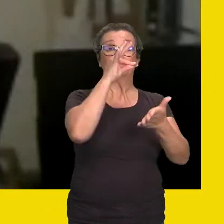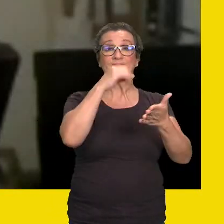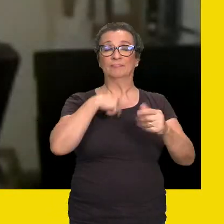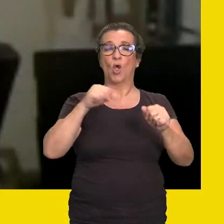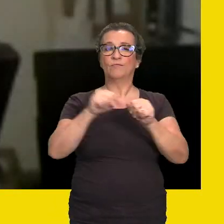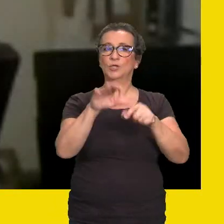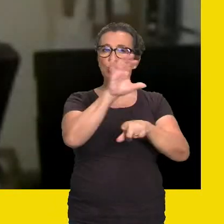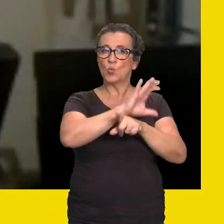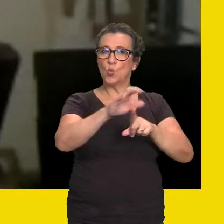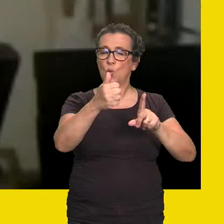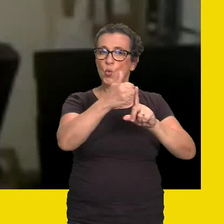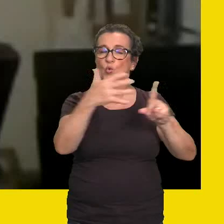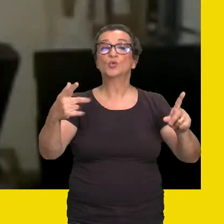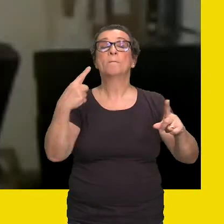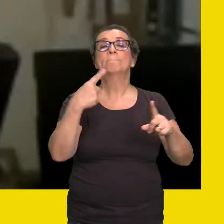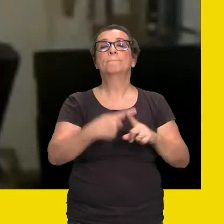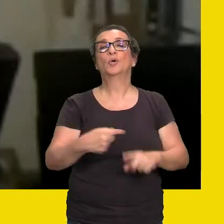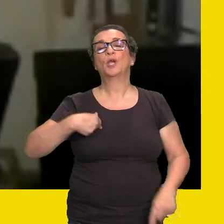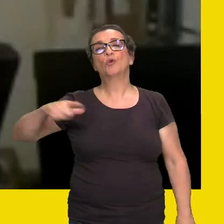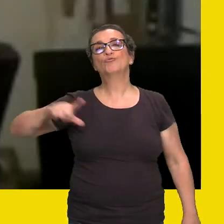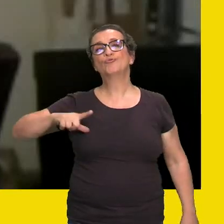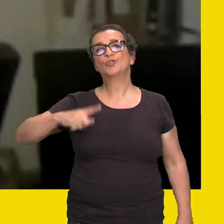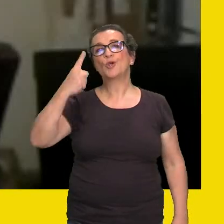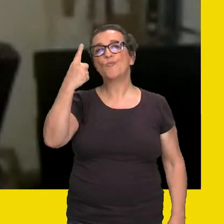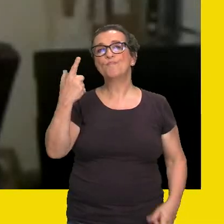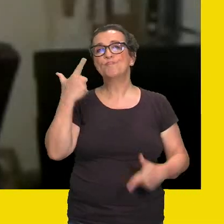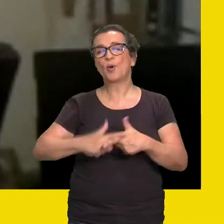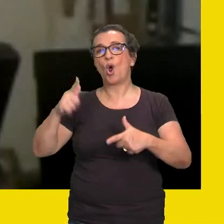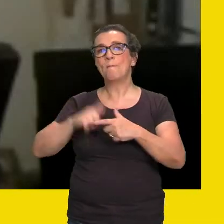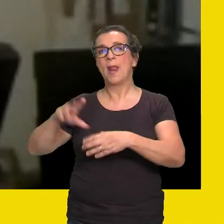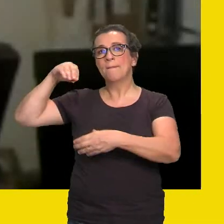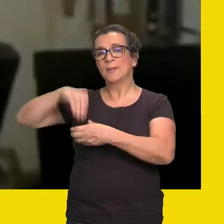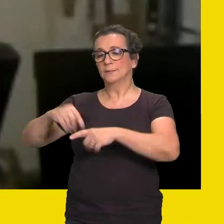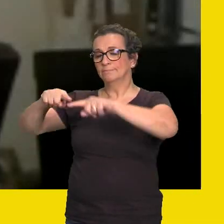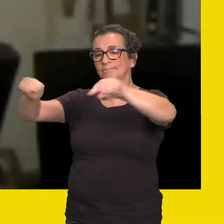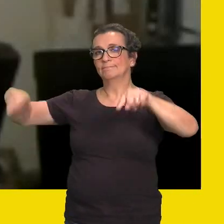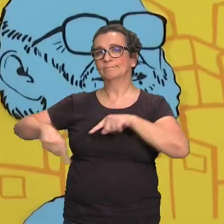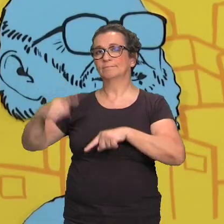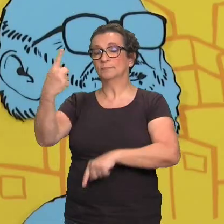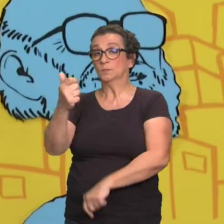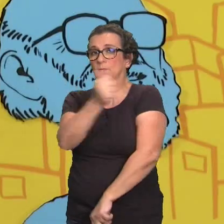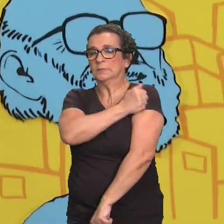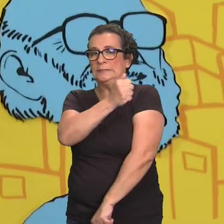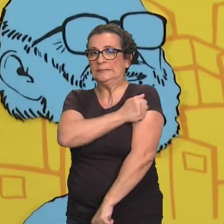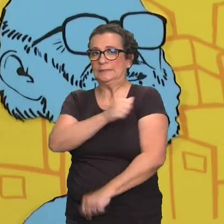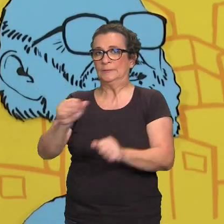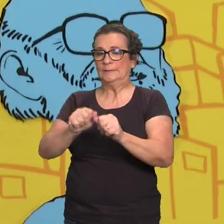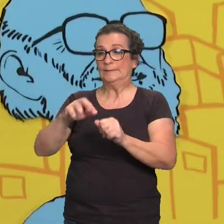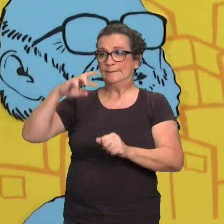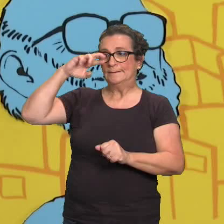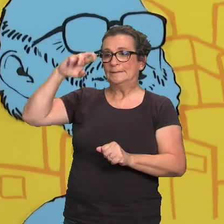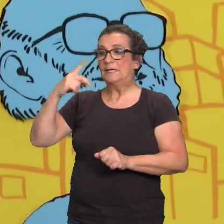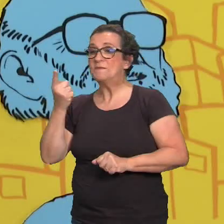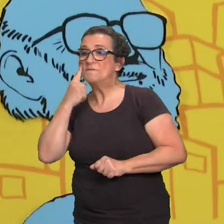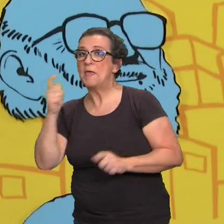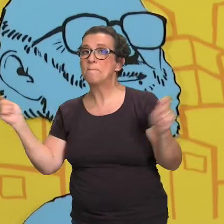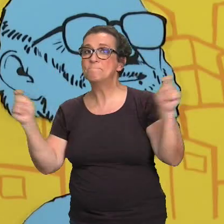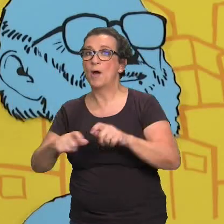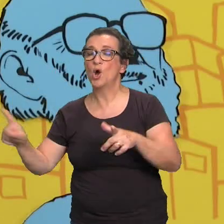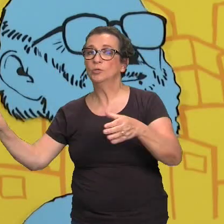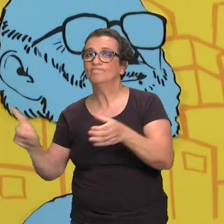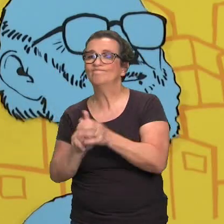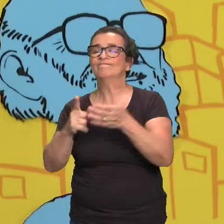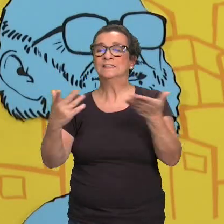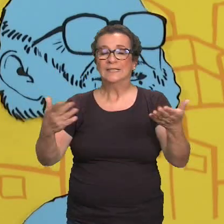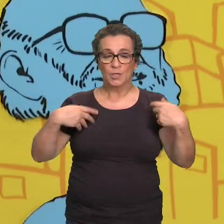de psicopedagogia porque eu tinha uma situação em sala de aula de um aluno que estava em investigação para ser incluído e eu